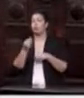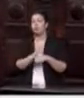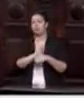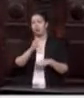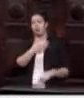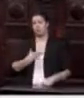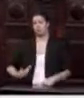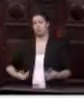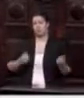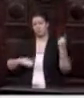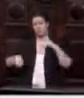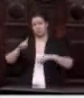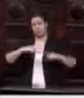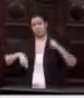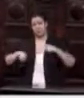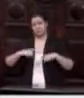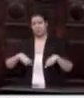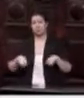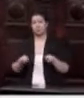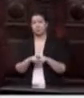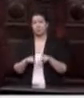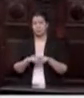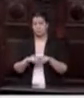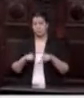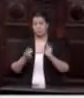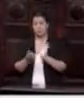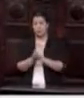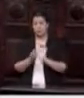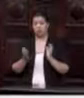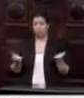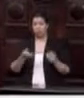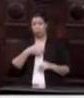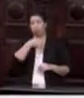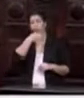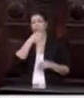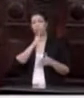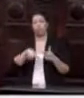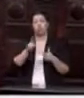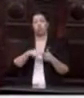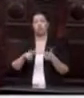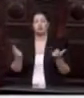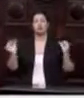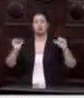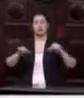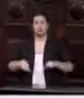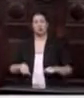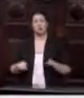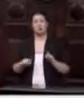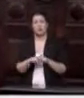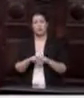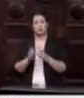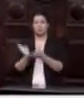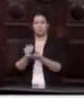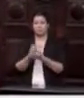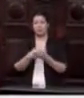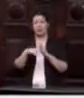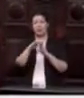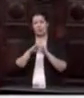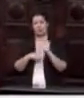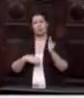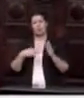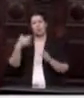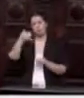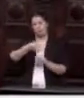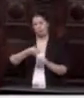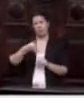governado. Não me venham dizer que a crise do Estado é pela queda da arrecadação da receita do petróleo. Houve